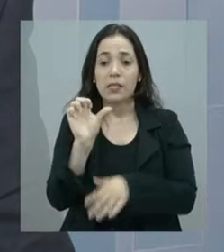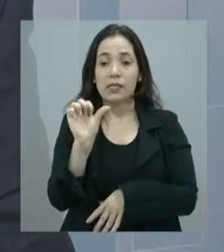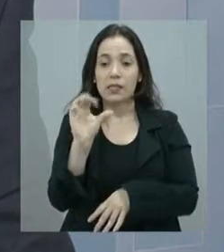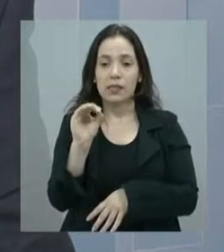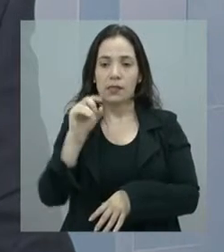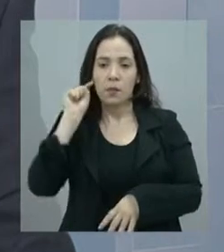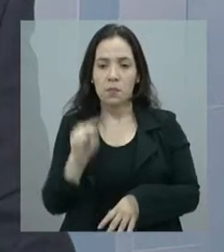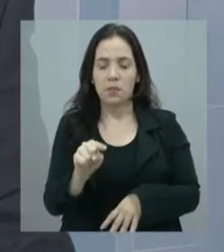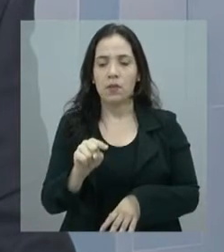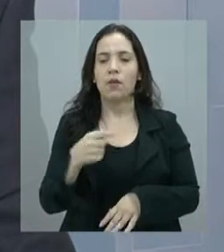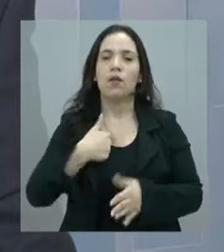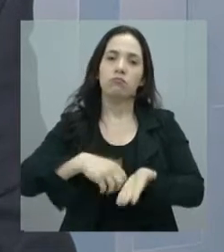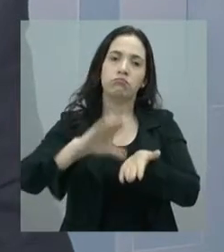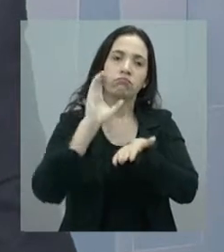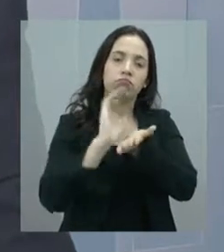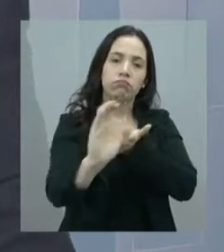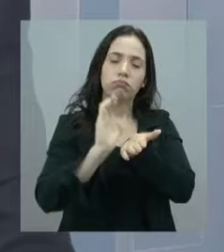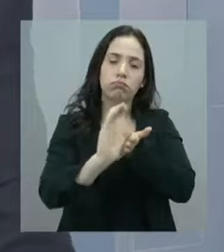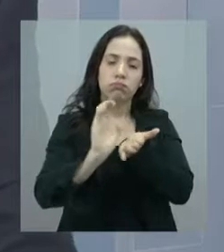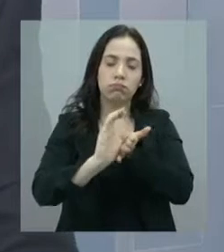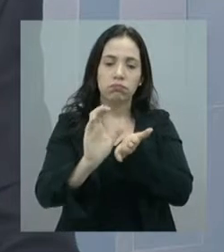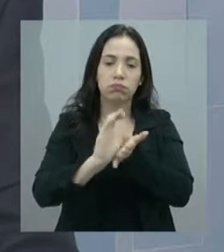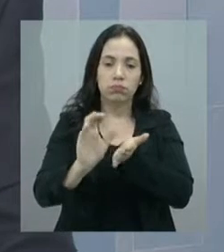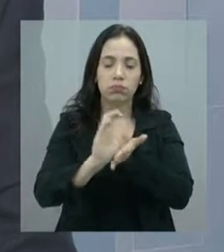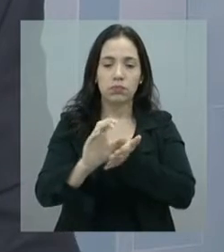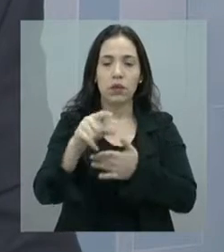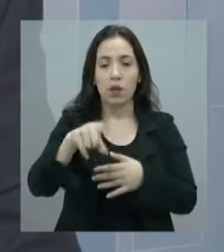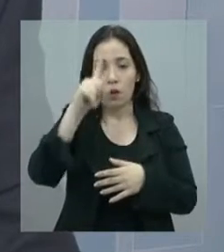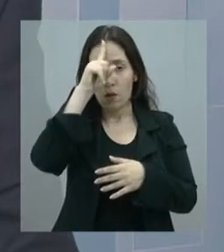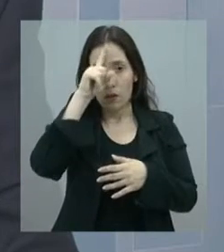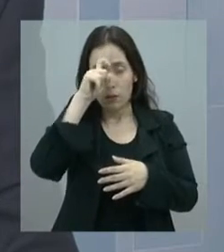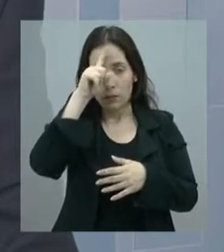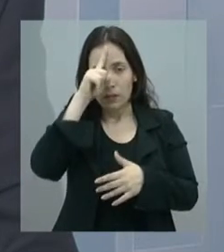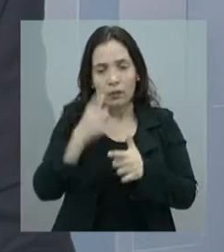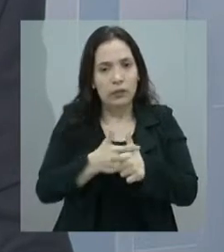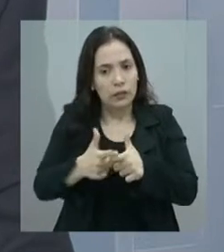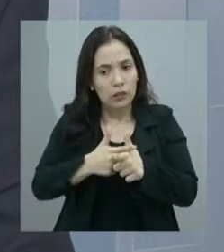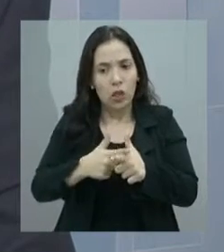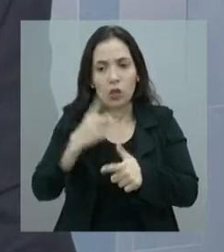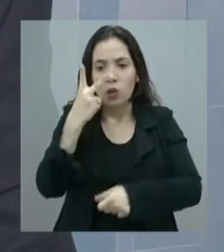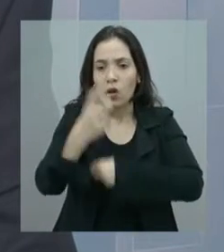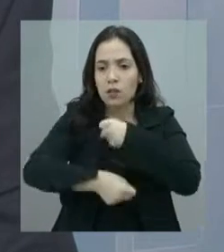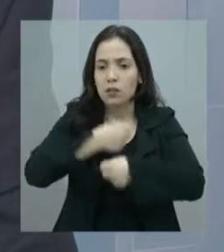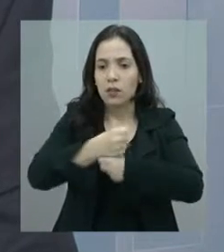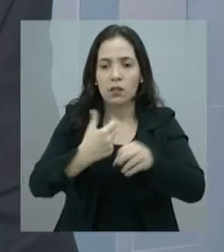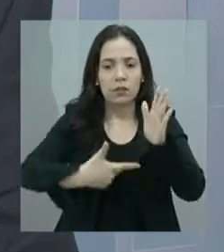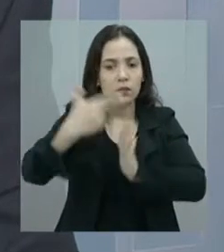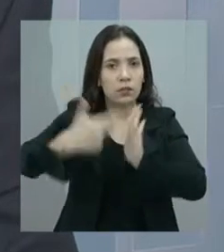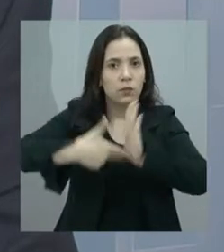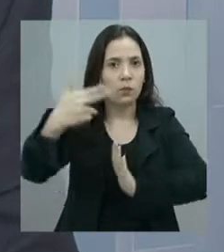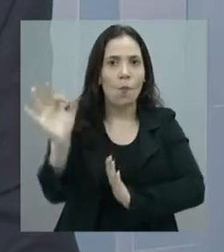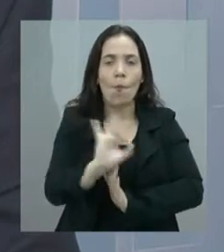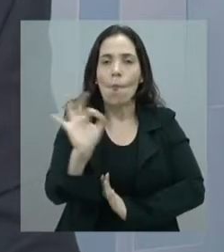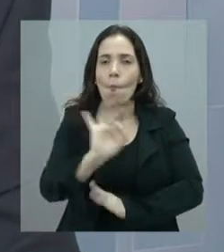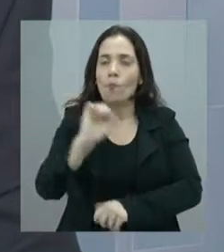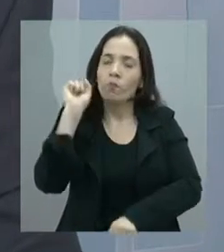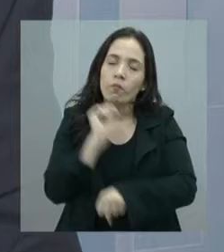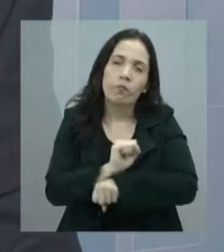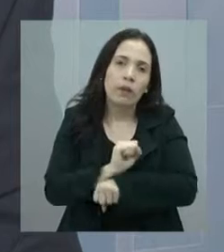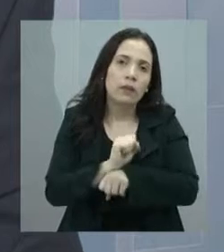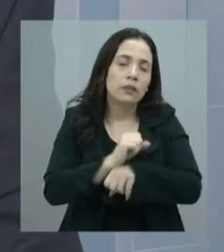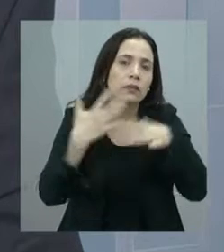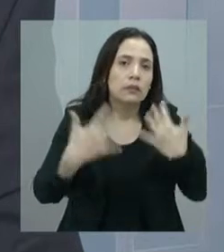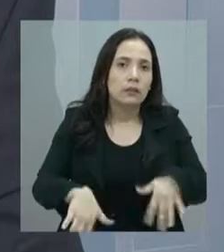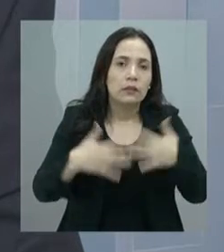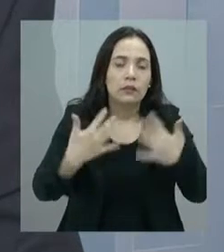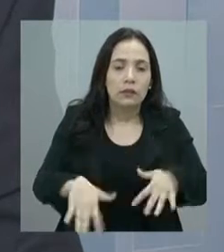mil o dinheiro para o hospital. E o hospital, obviamente, entrou em crise. Ficou 2 anos sem cirurgia letiva. Né? E